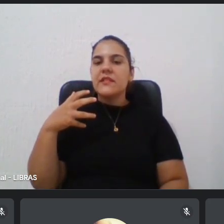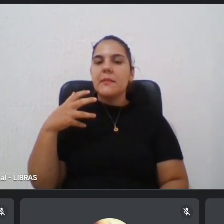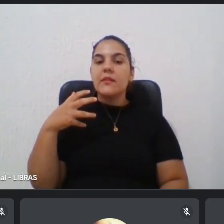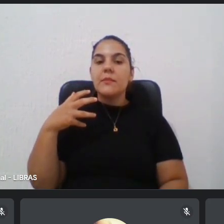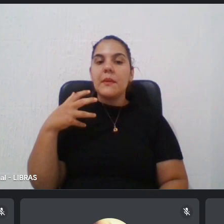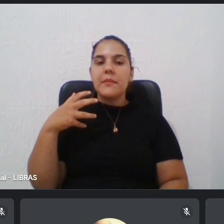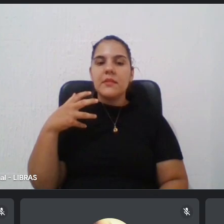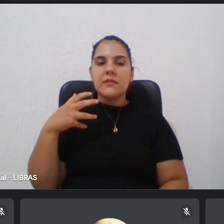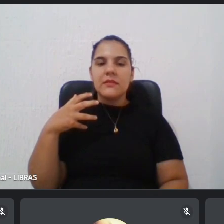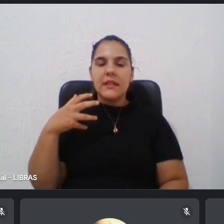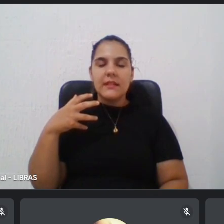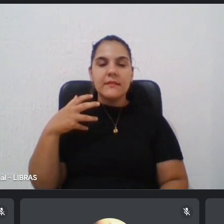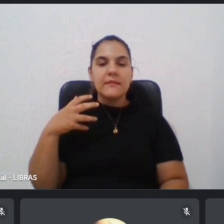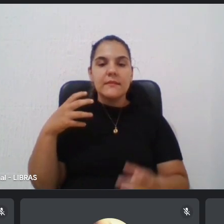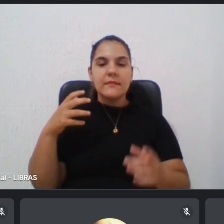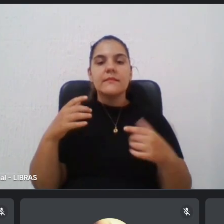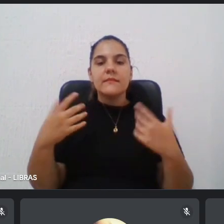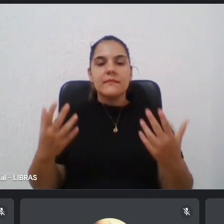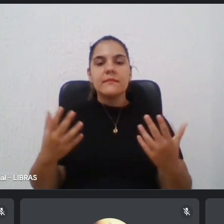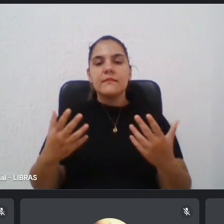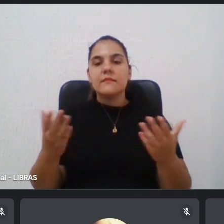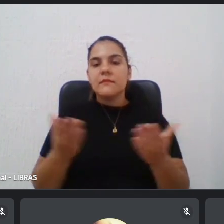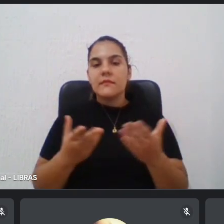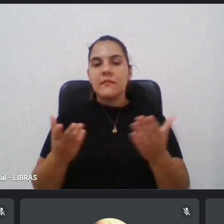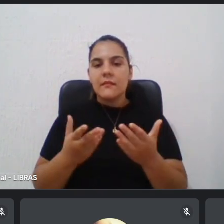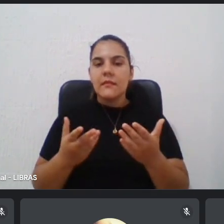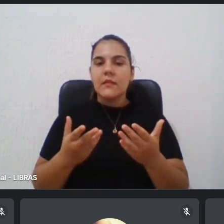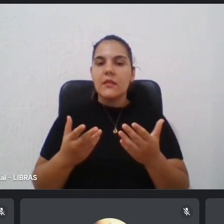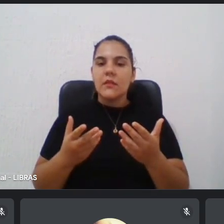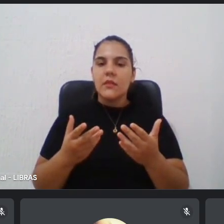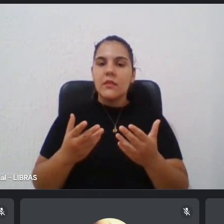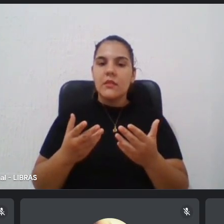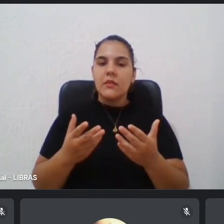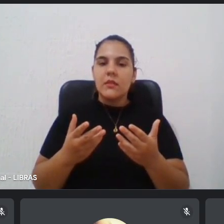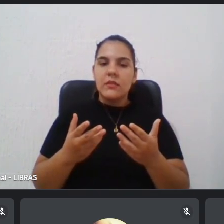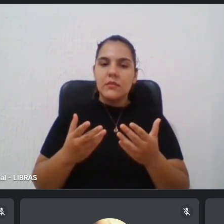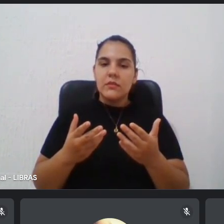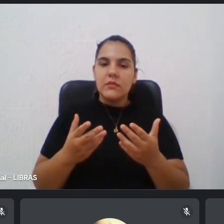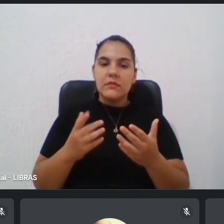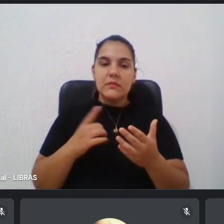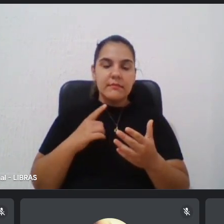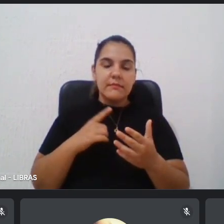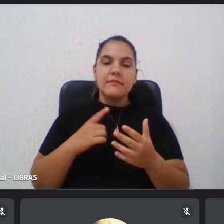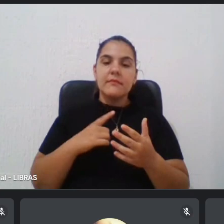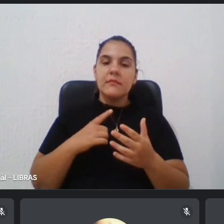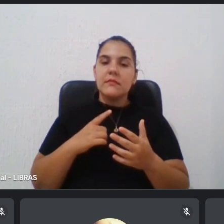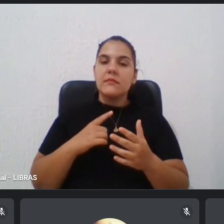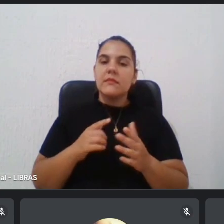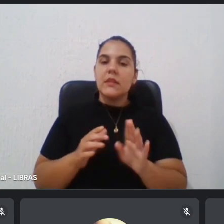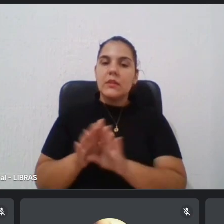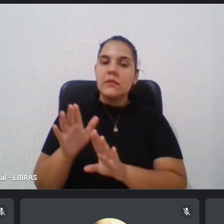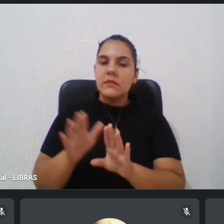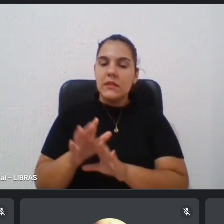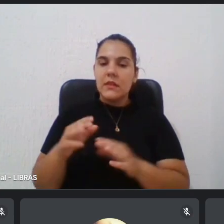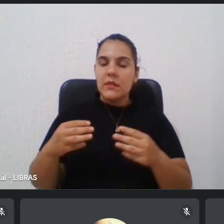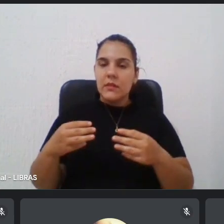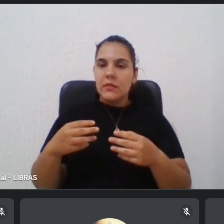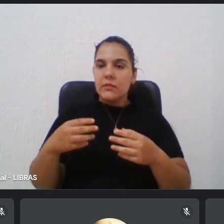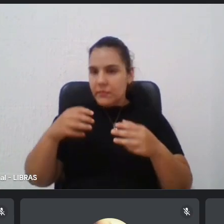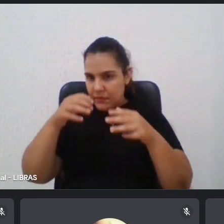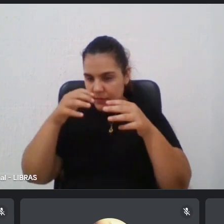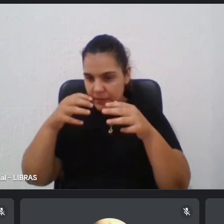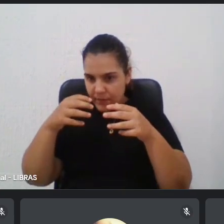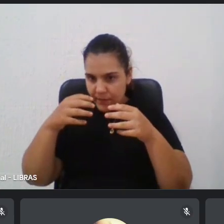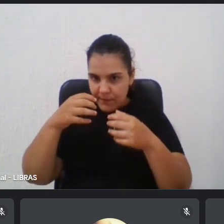Hoje a Hackmall está até em uma das cadeiras do Conselho Municipal de Drogas. E é isso, a gente vai conectando nesse